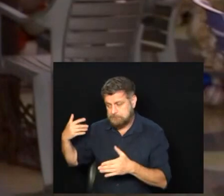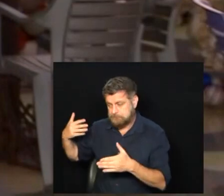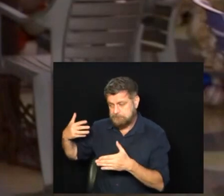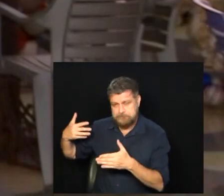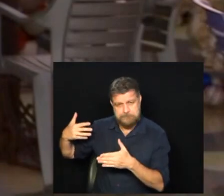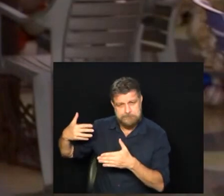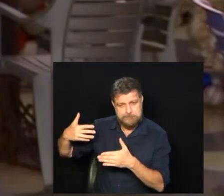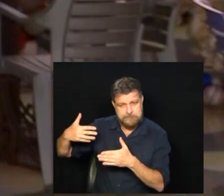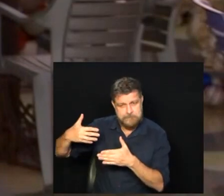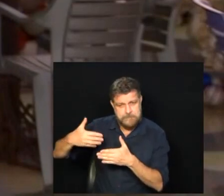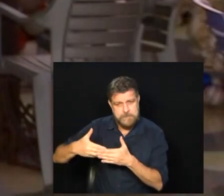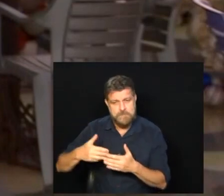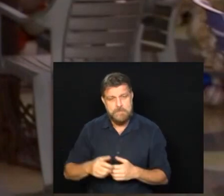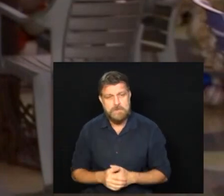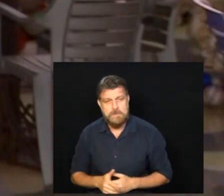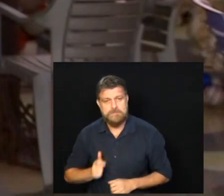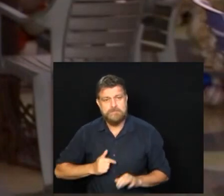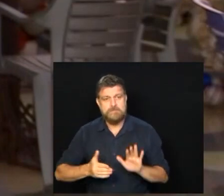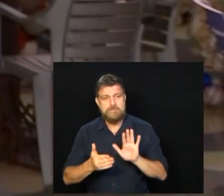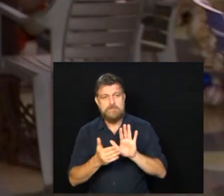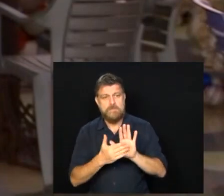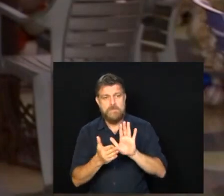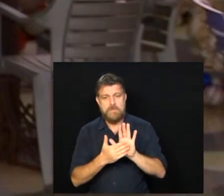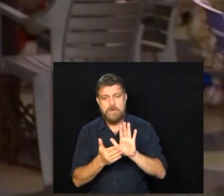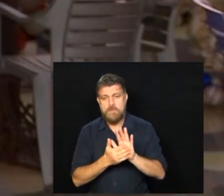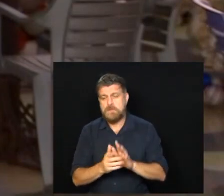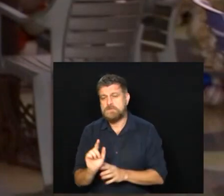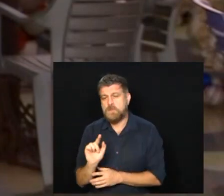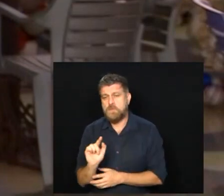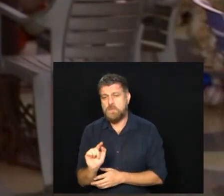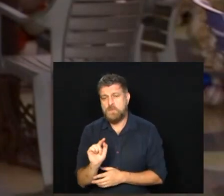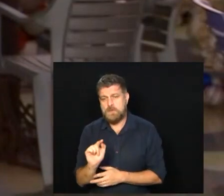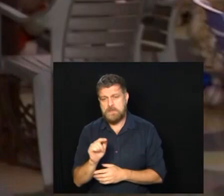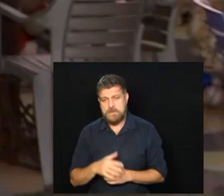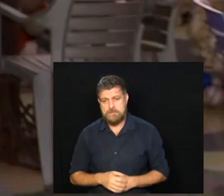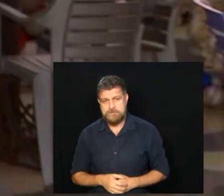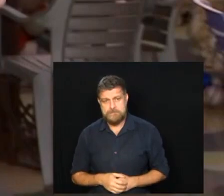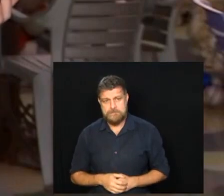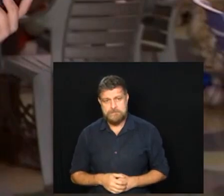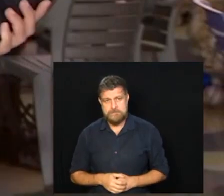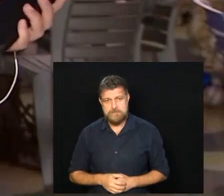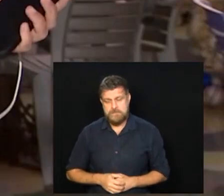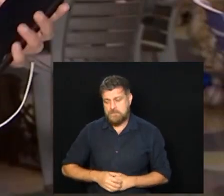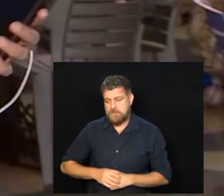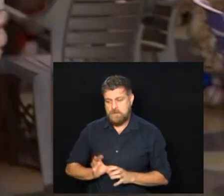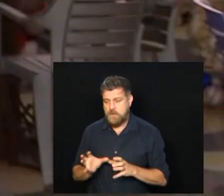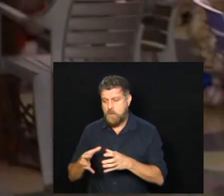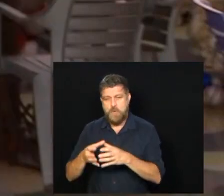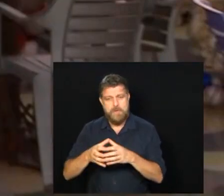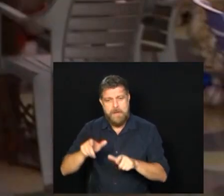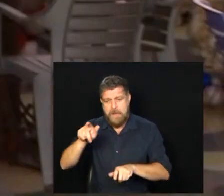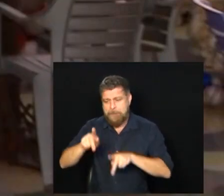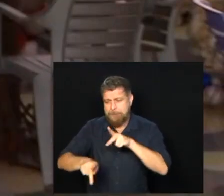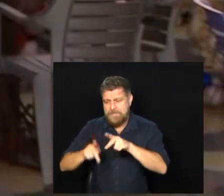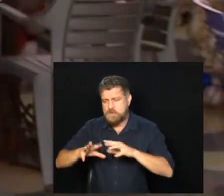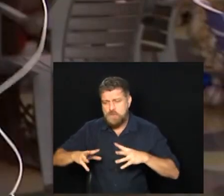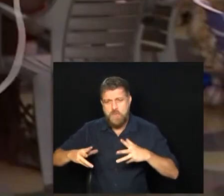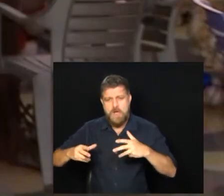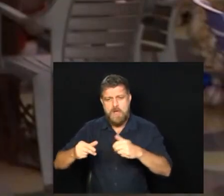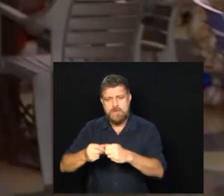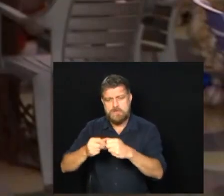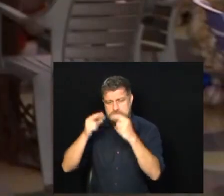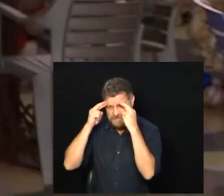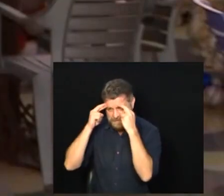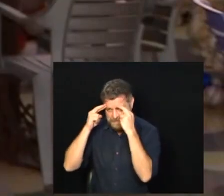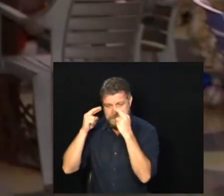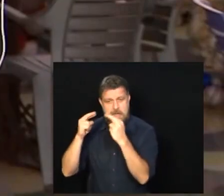Surgiu com uma proposta de respeitar todas as tribos do mundo, respeitar a sacralidade dos